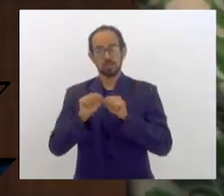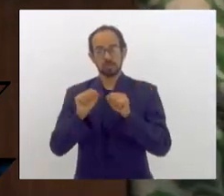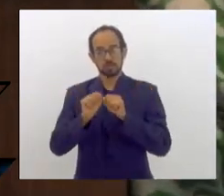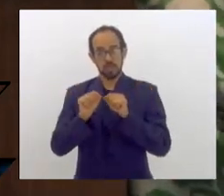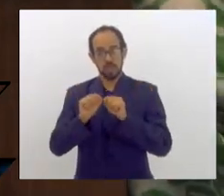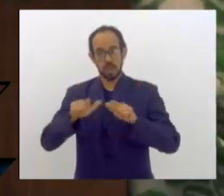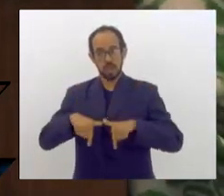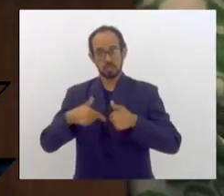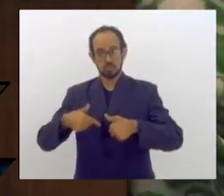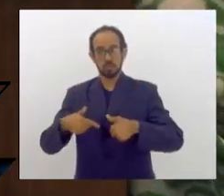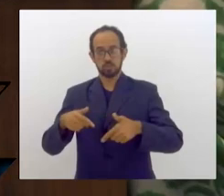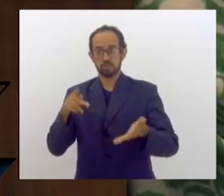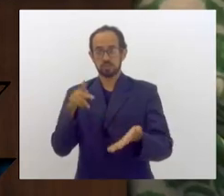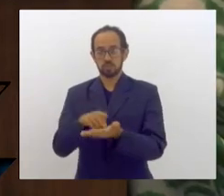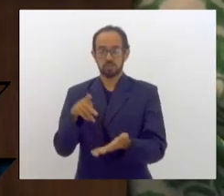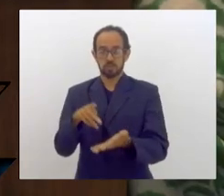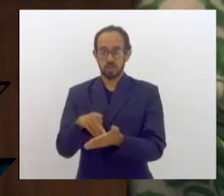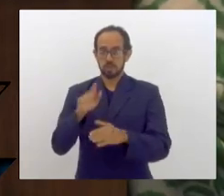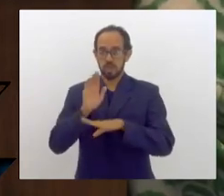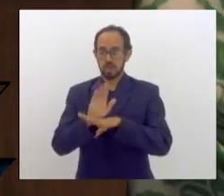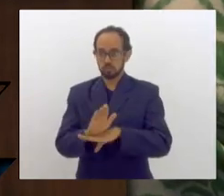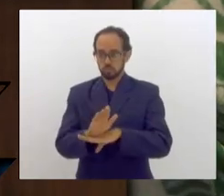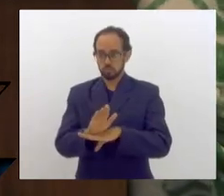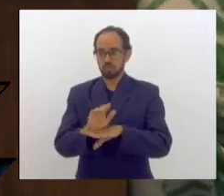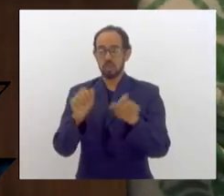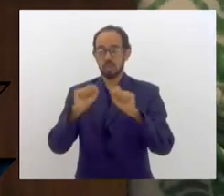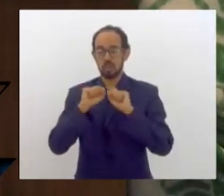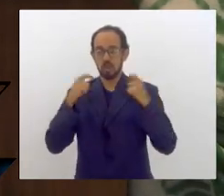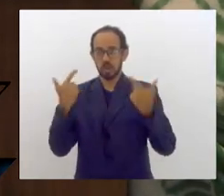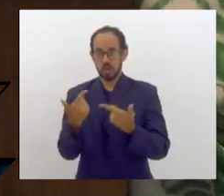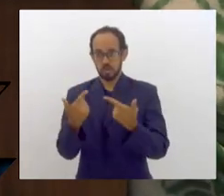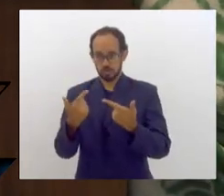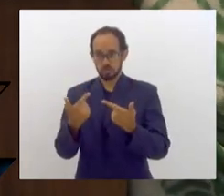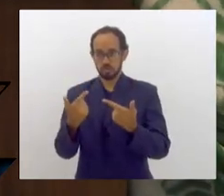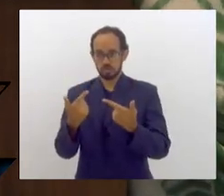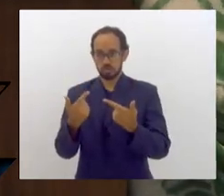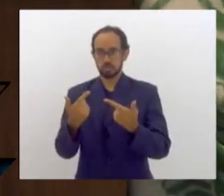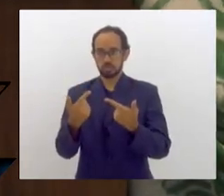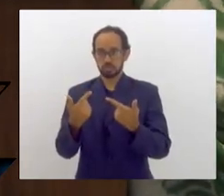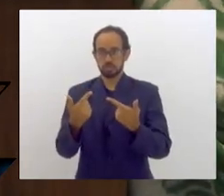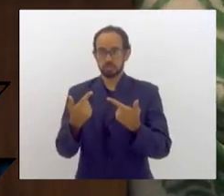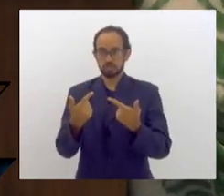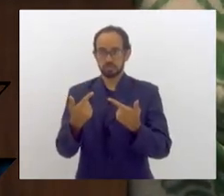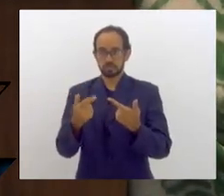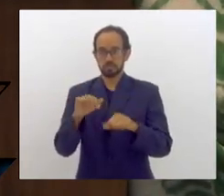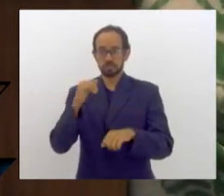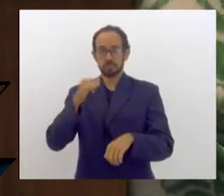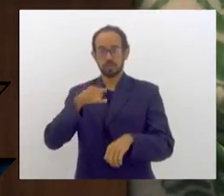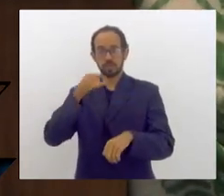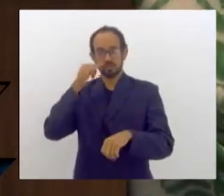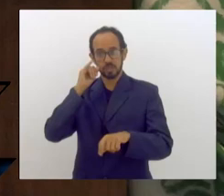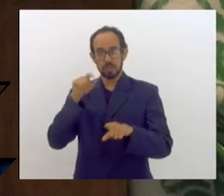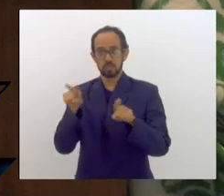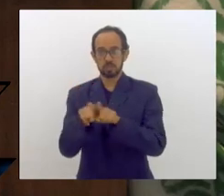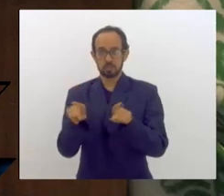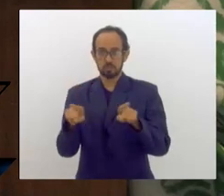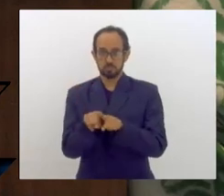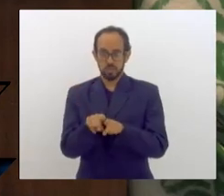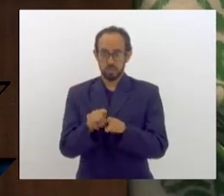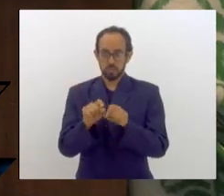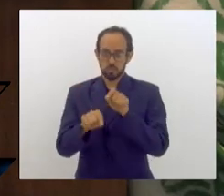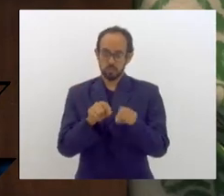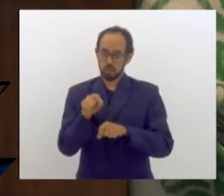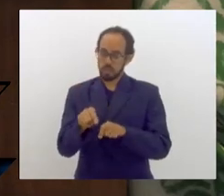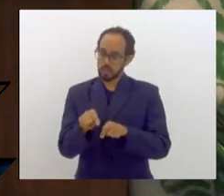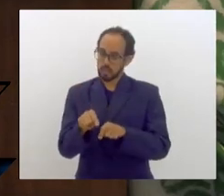ações que, de fato, ajudem o parlamento do Estado do Rio de Janeiro, evitar aqui as baixezas